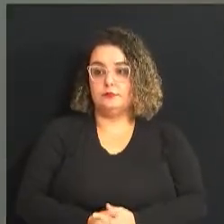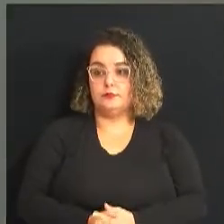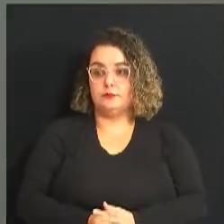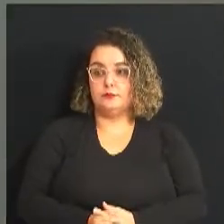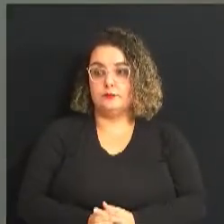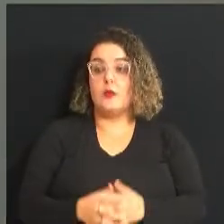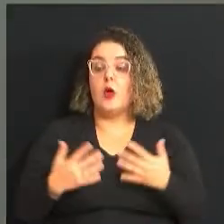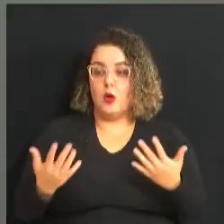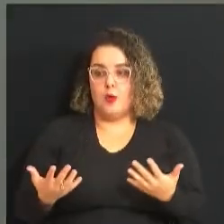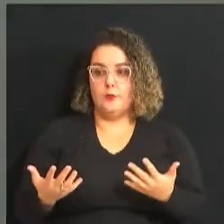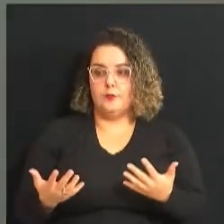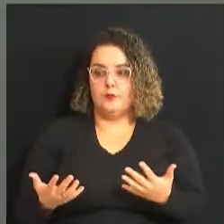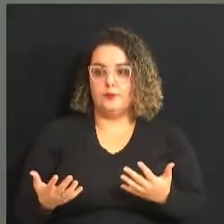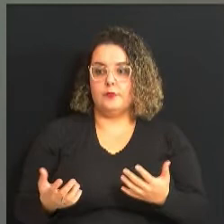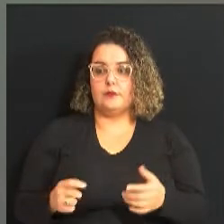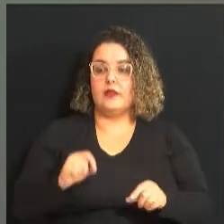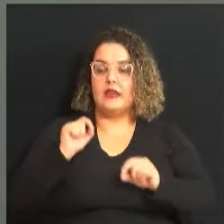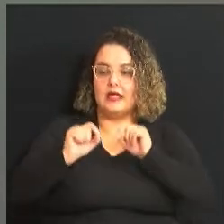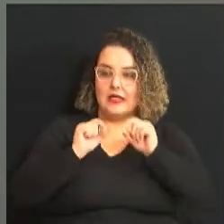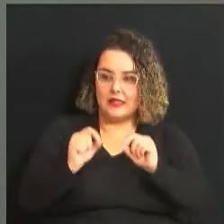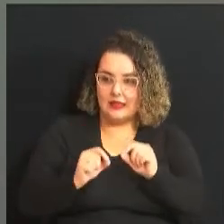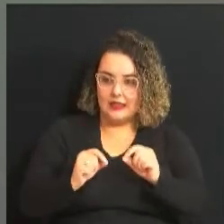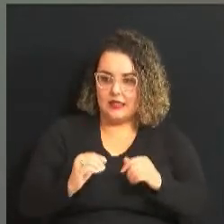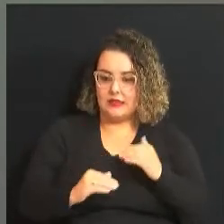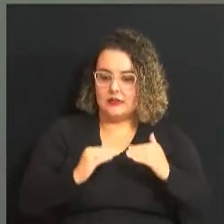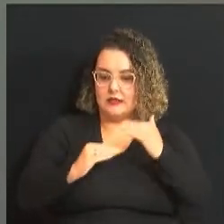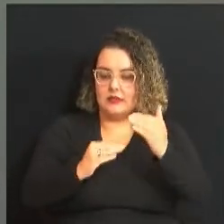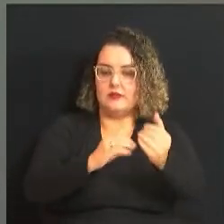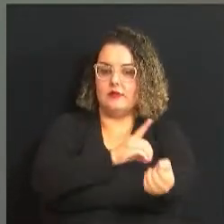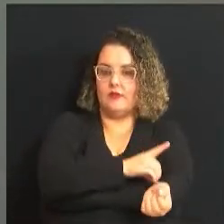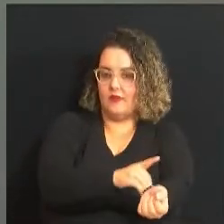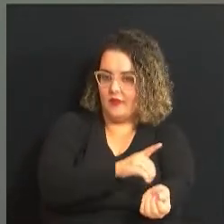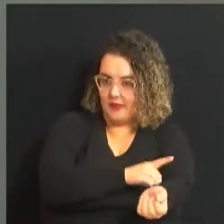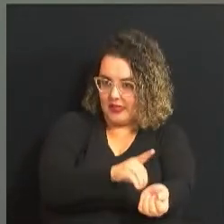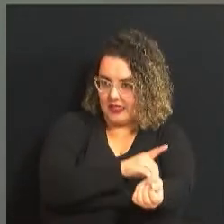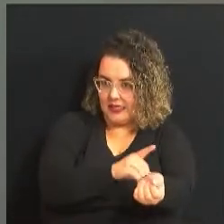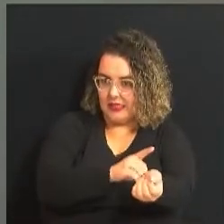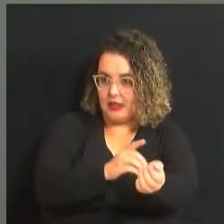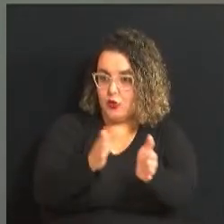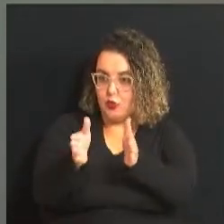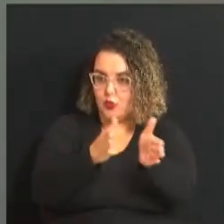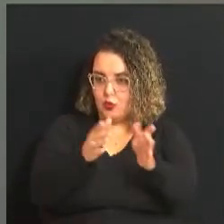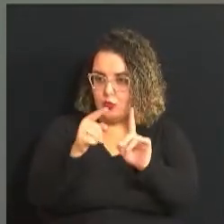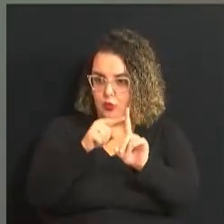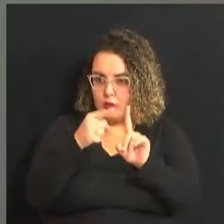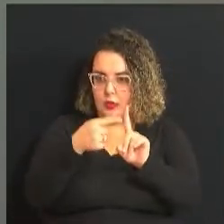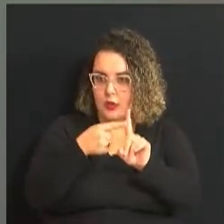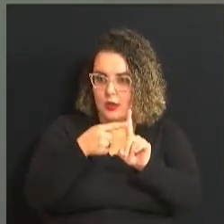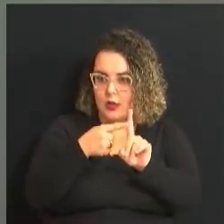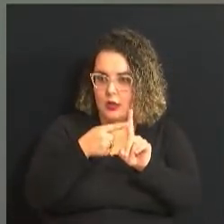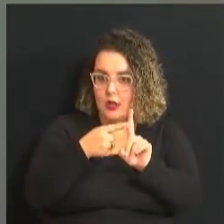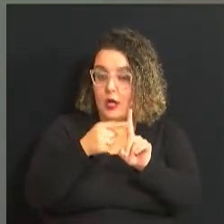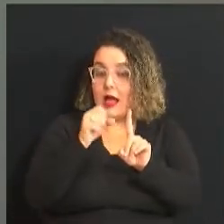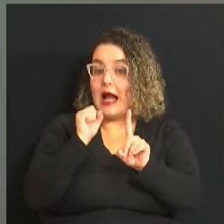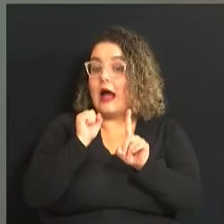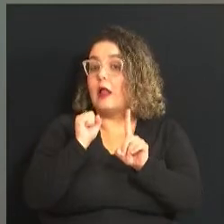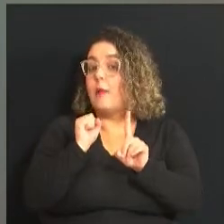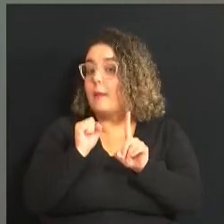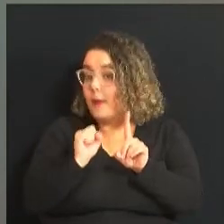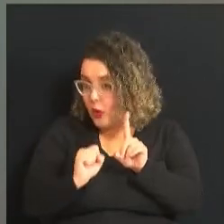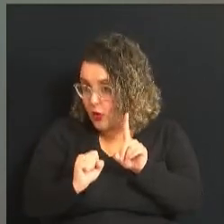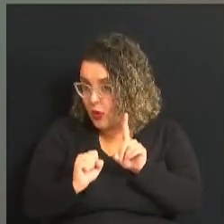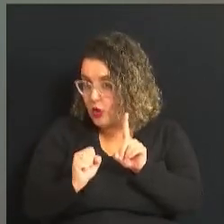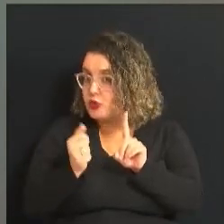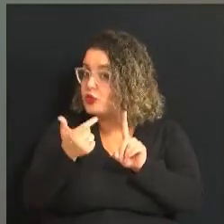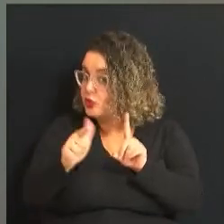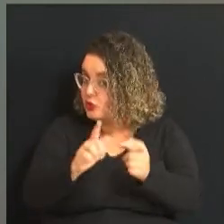Olha, quem desenvolve a diabetes na gravidez, ela pode manter essa